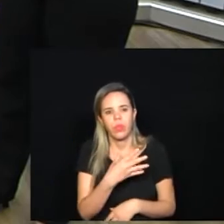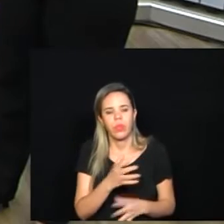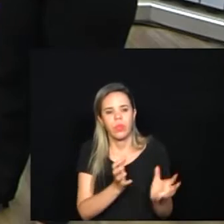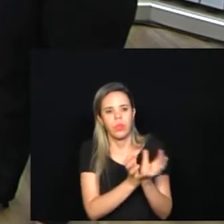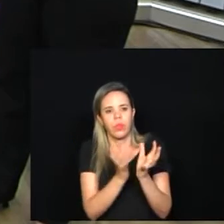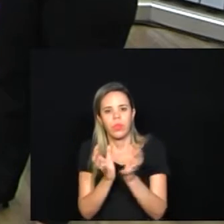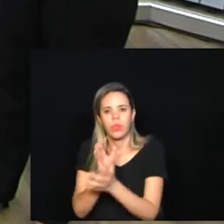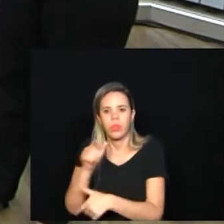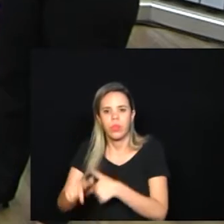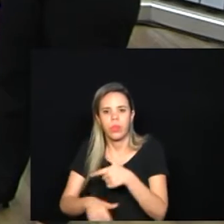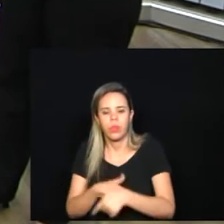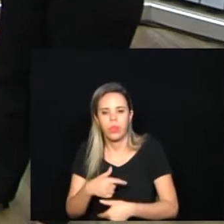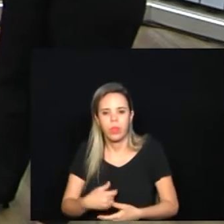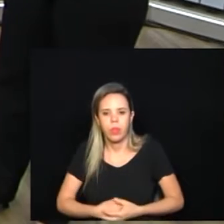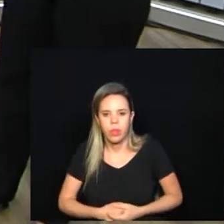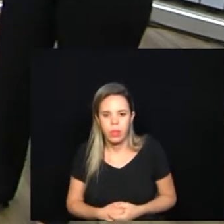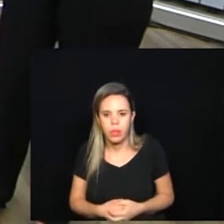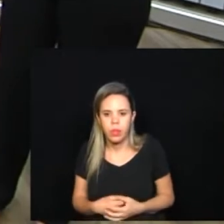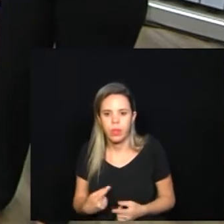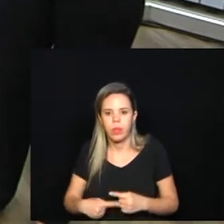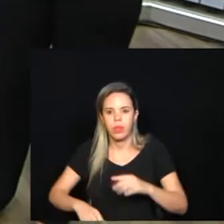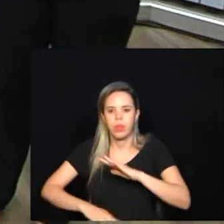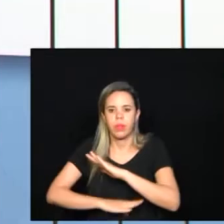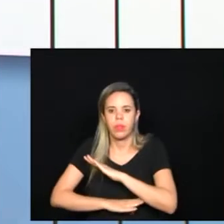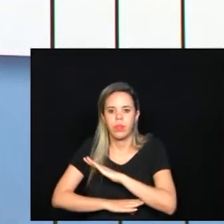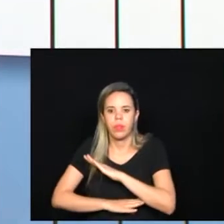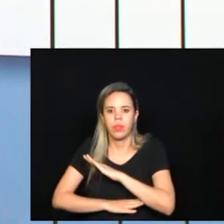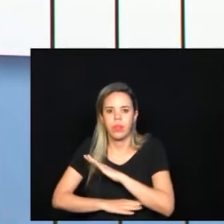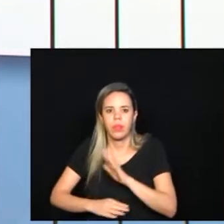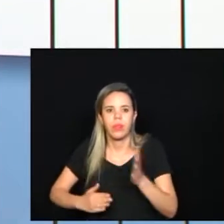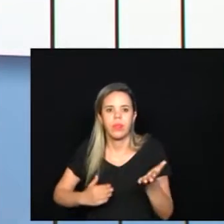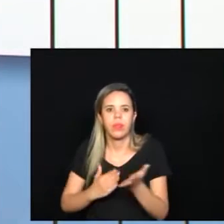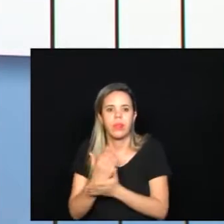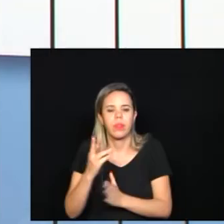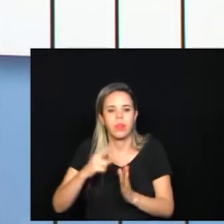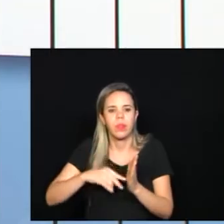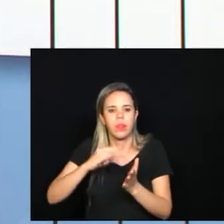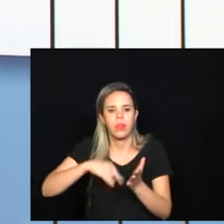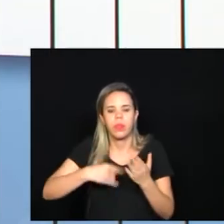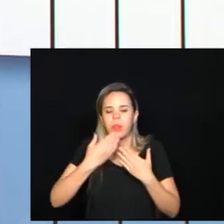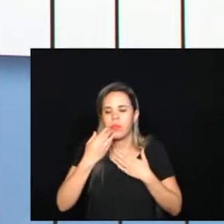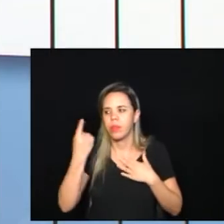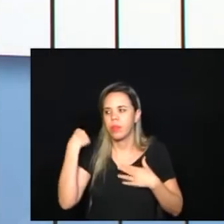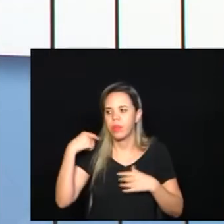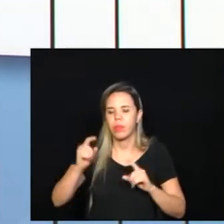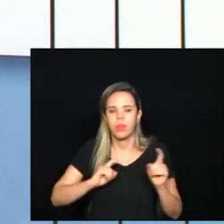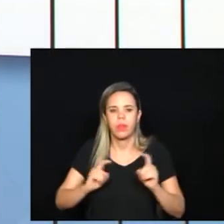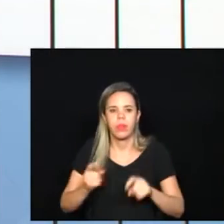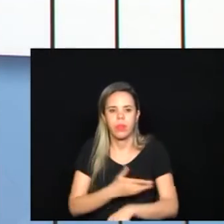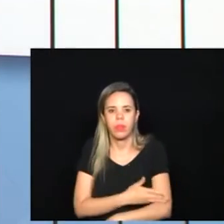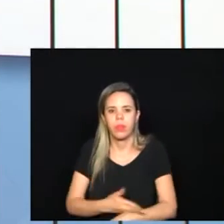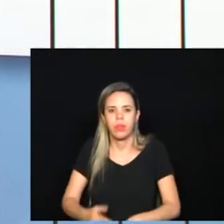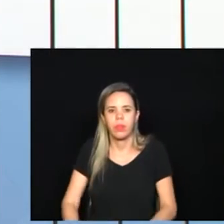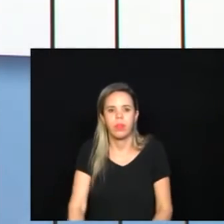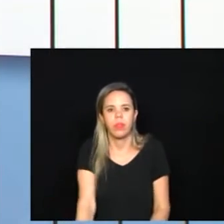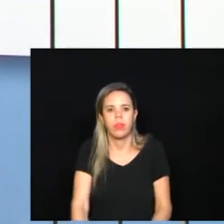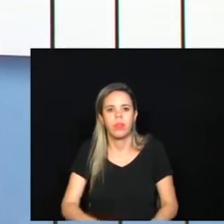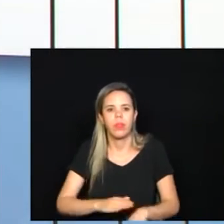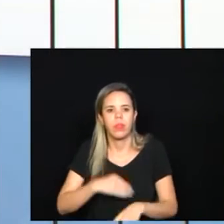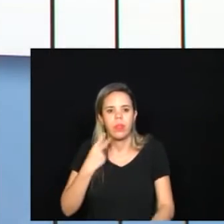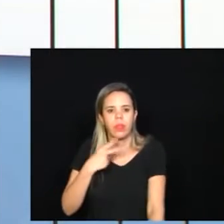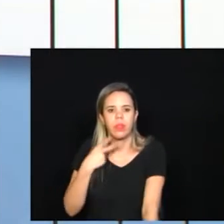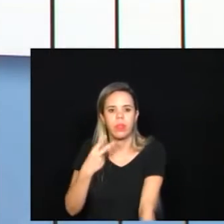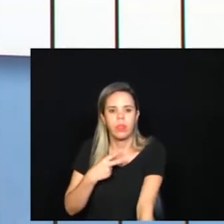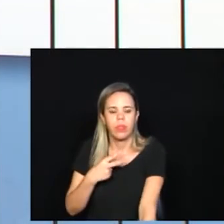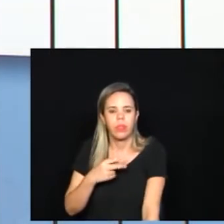frentes parlamentares. É porque a Câmara aprovou um requerimento na última reunião ordinária de autoria do